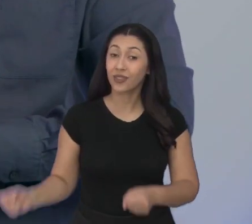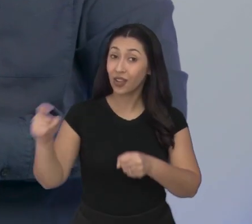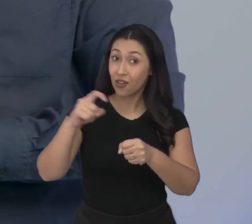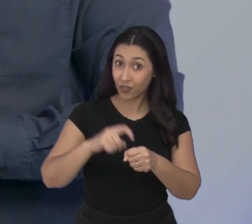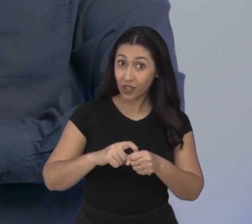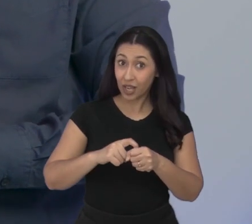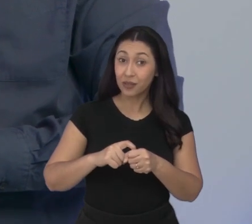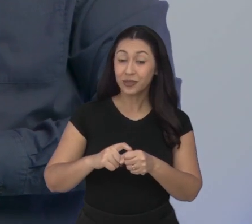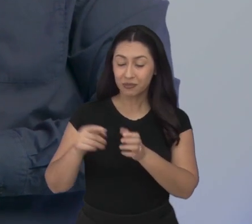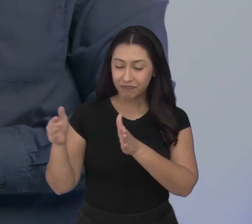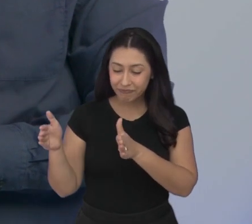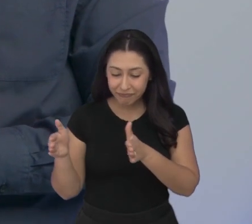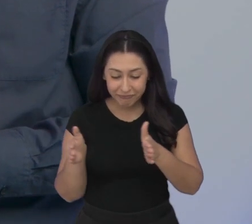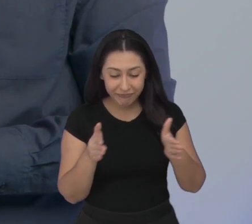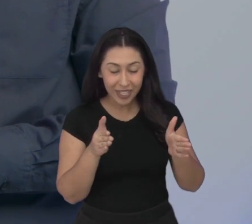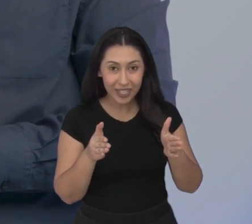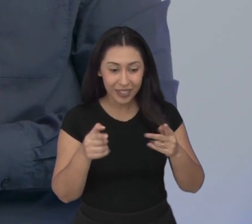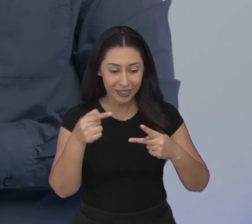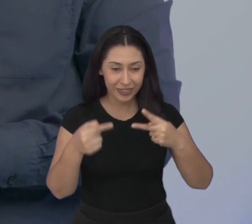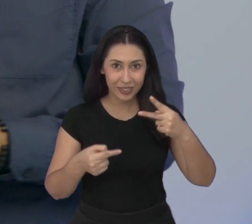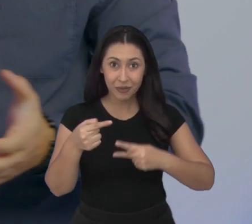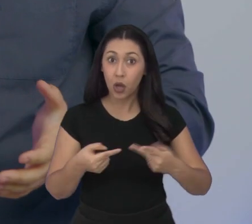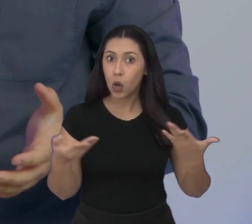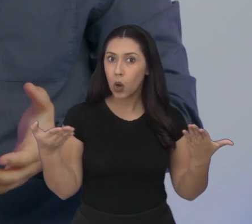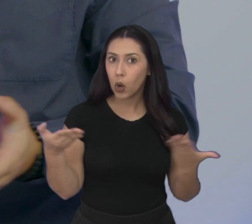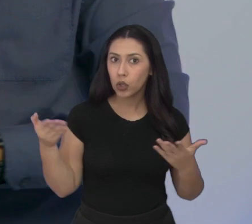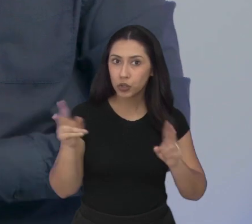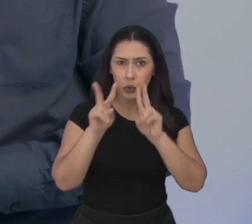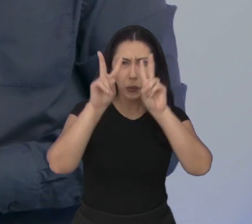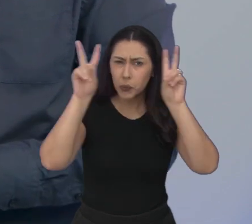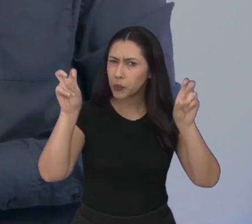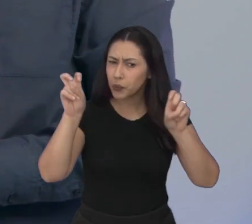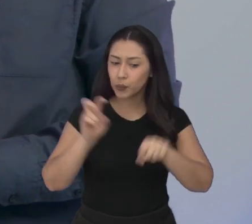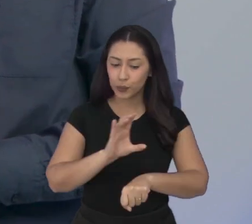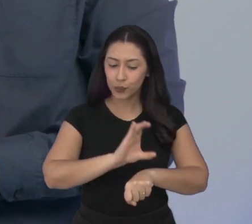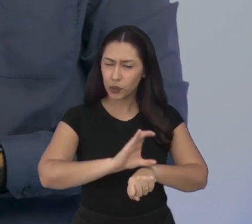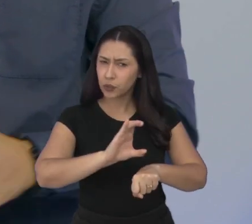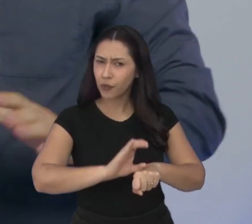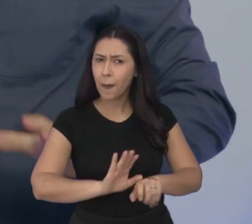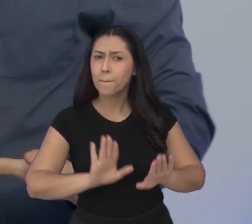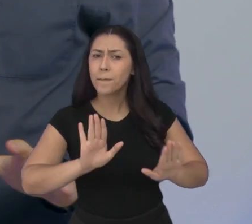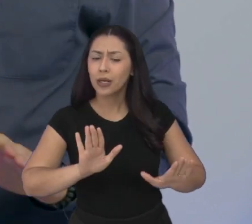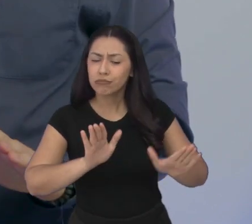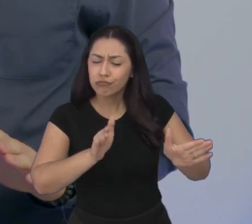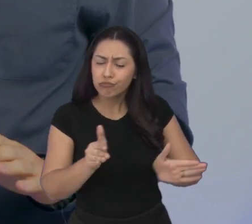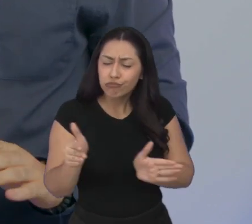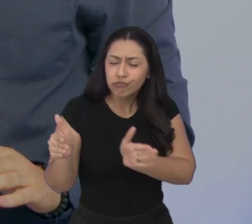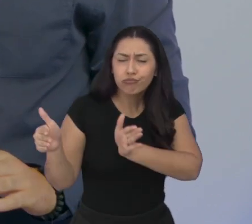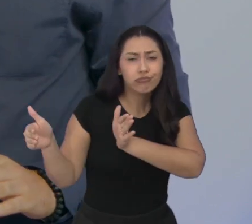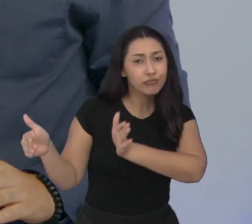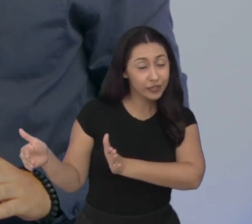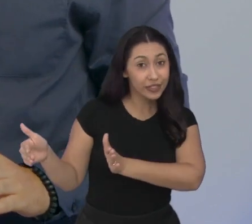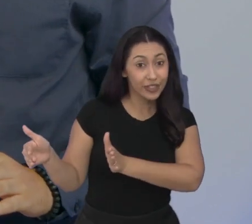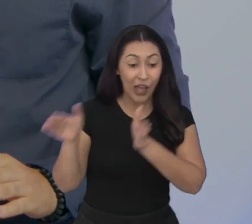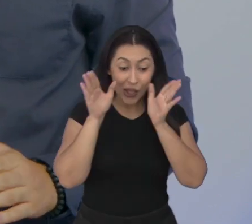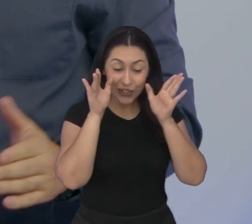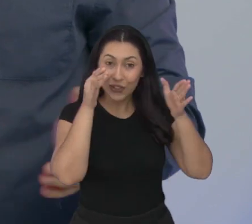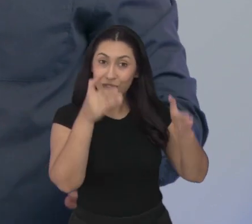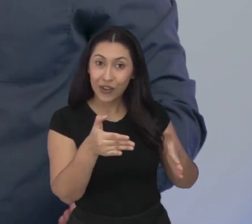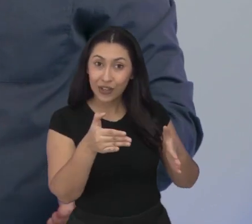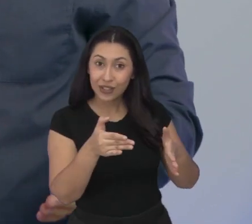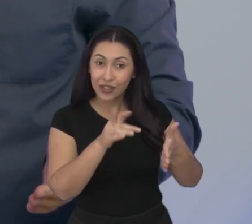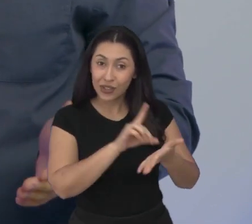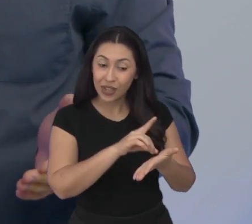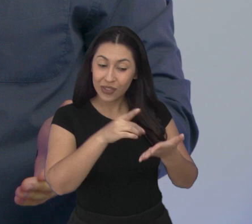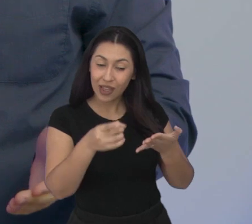Estamos de volta para o último bloco do Sobre Política, hoje falando sobre o Código Civil. Mas agora nós fazemos uma pausa no assunto, porque